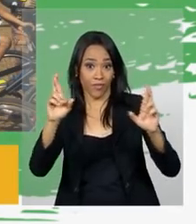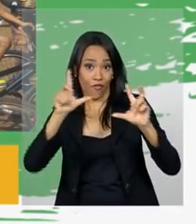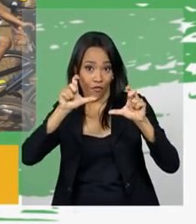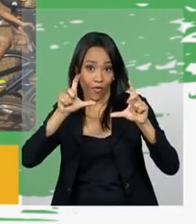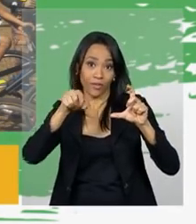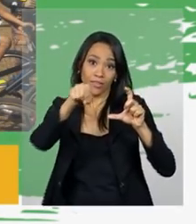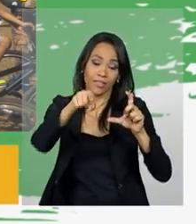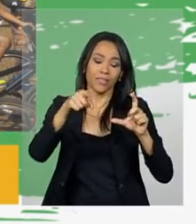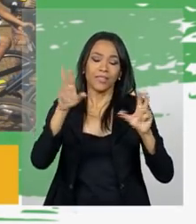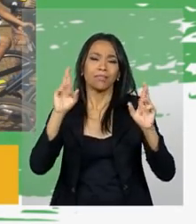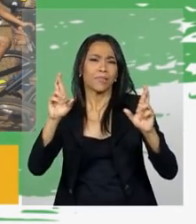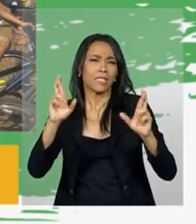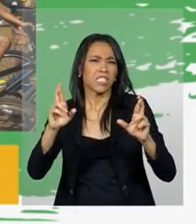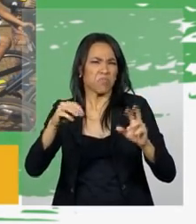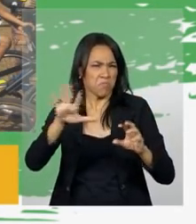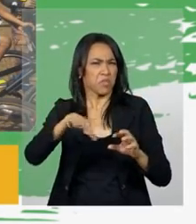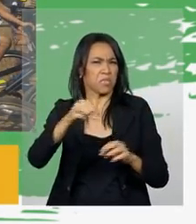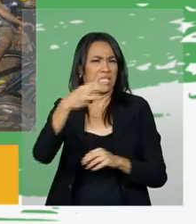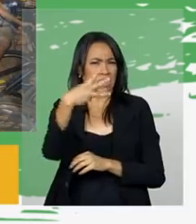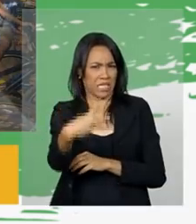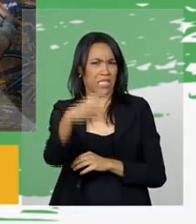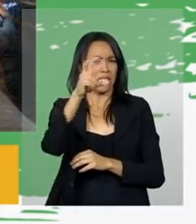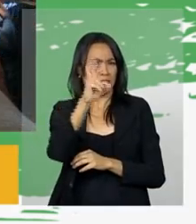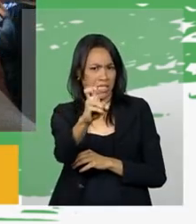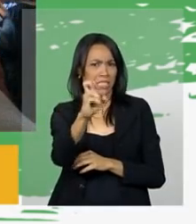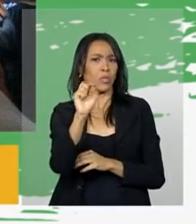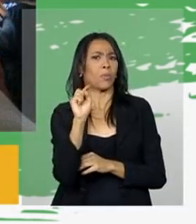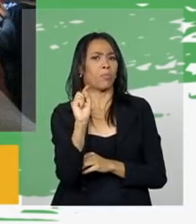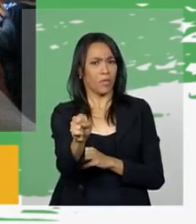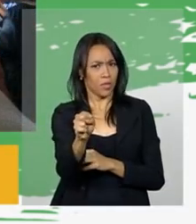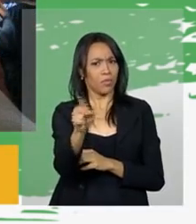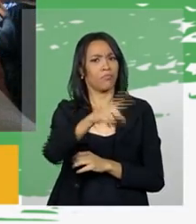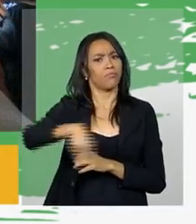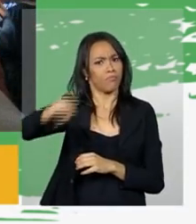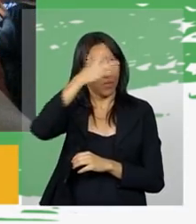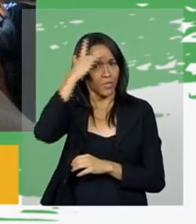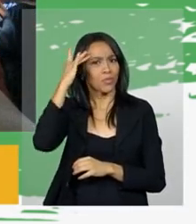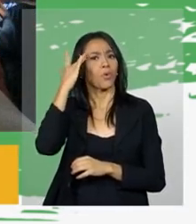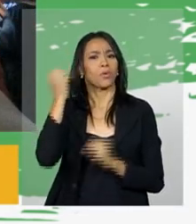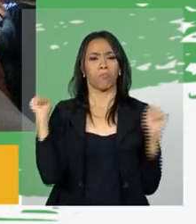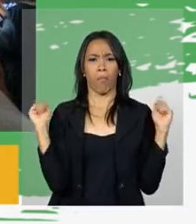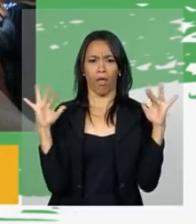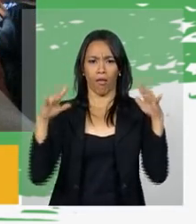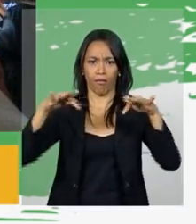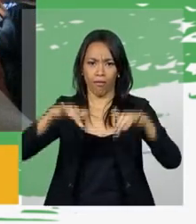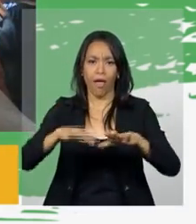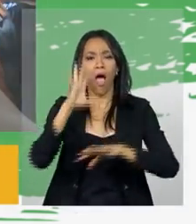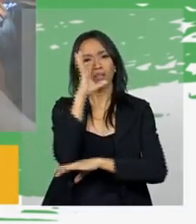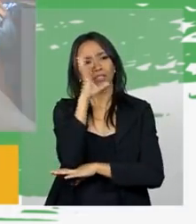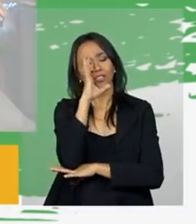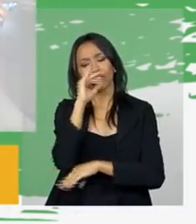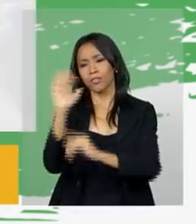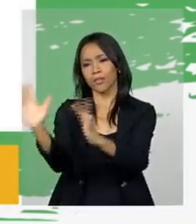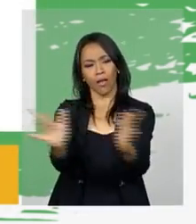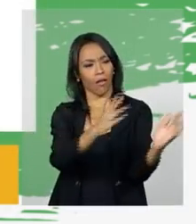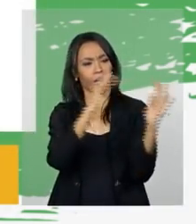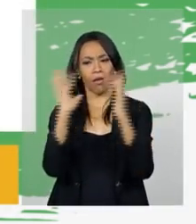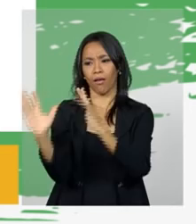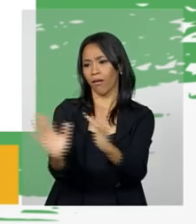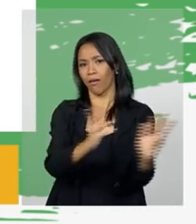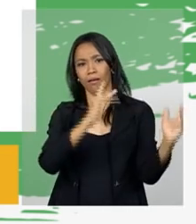é de que cerca de 35 mil pessoas estejam neste momento na Esplanada assistindo ao